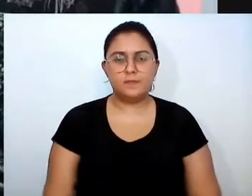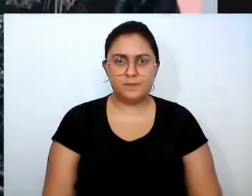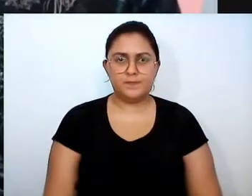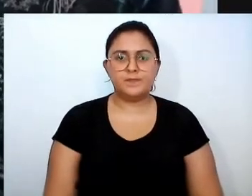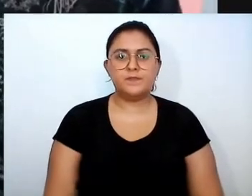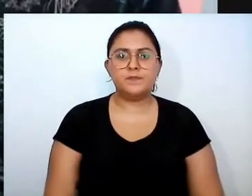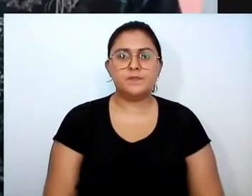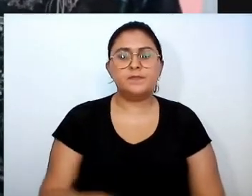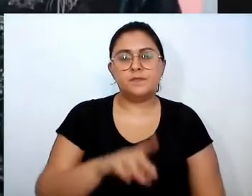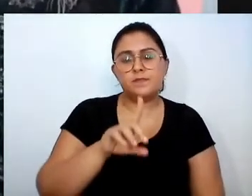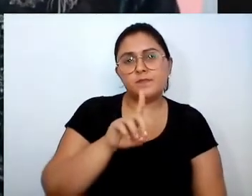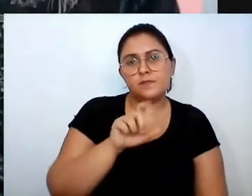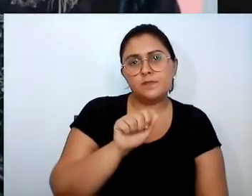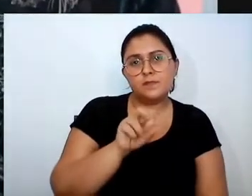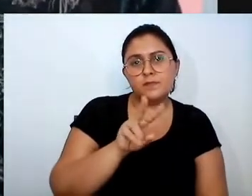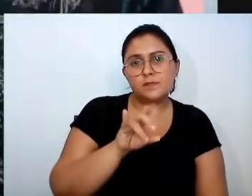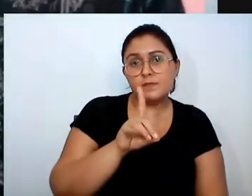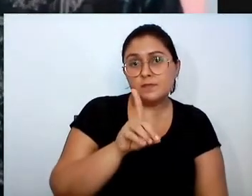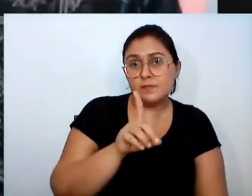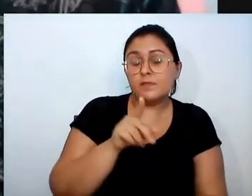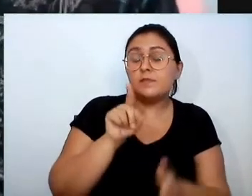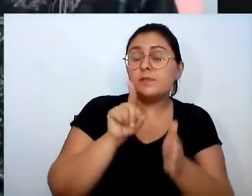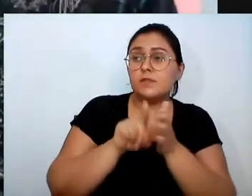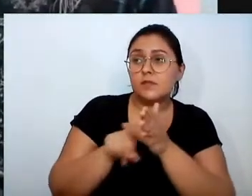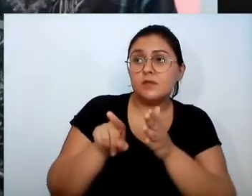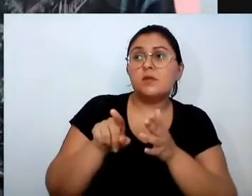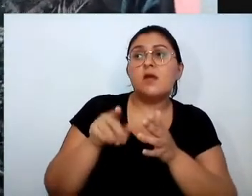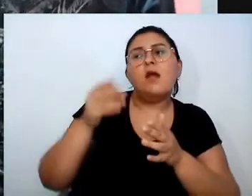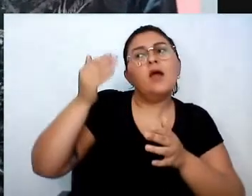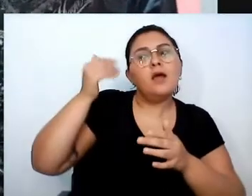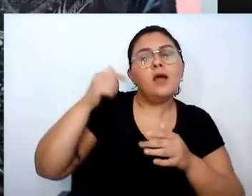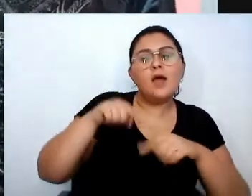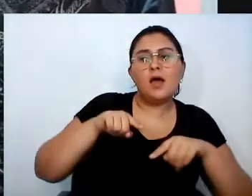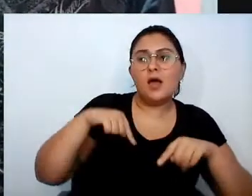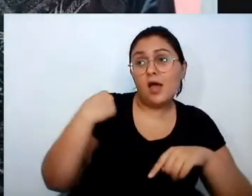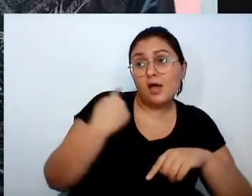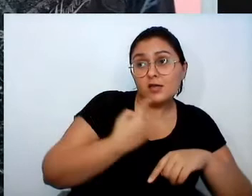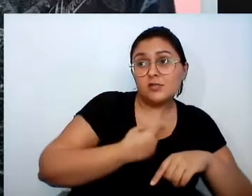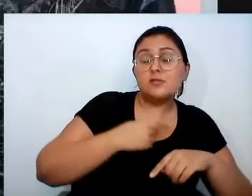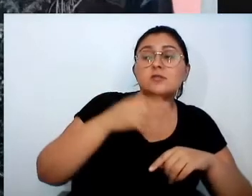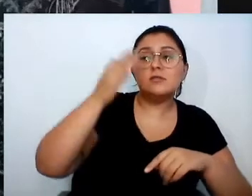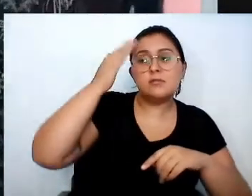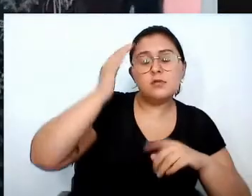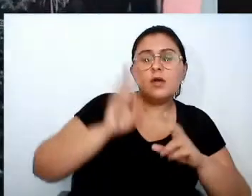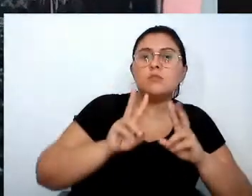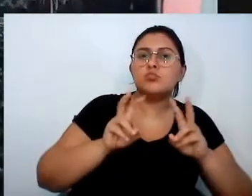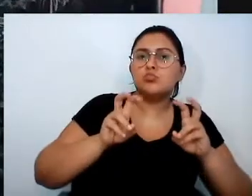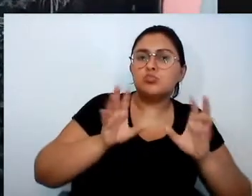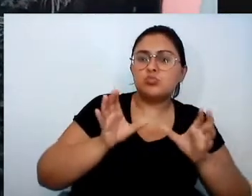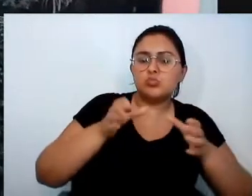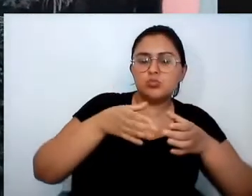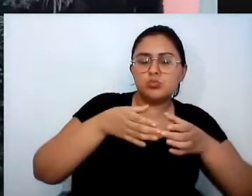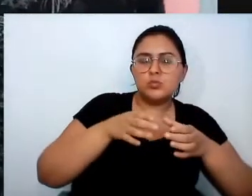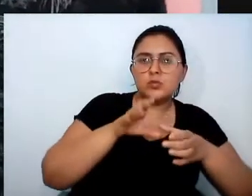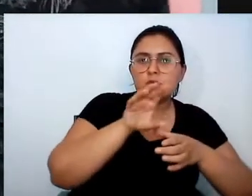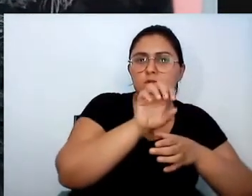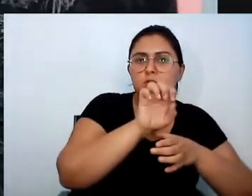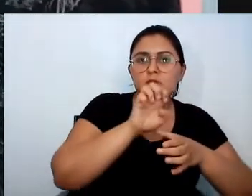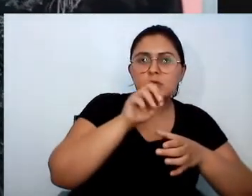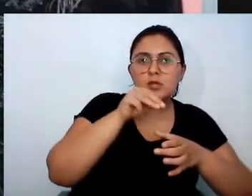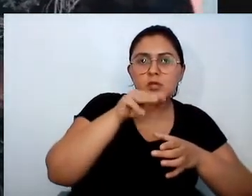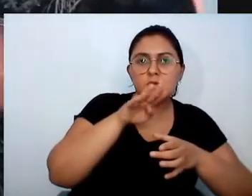É o caminho a ser seguido, né? é, Então, então, José, a gente sabe que o Sembraim vem num processo continuado de aprimoramento,